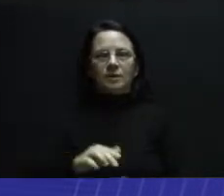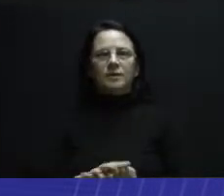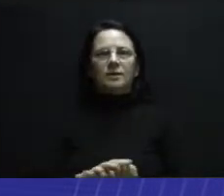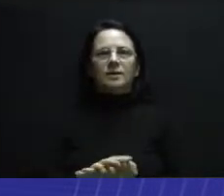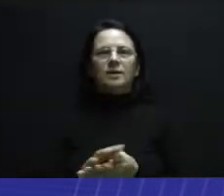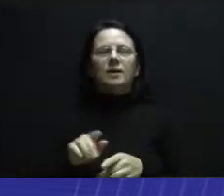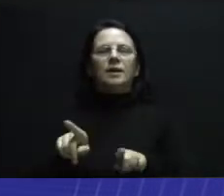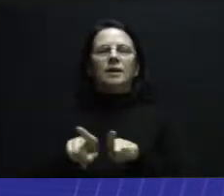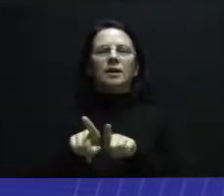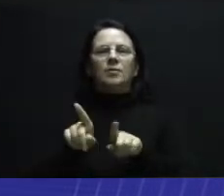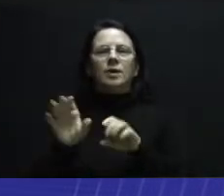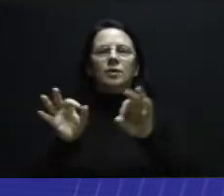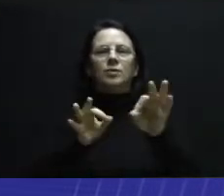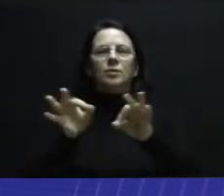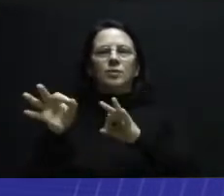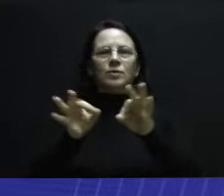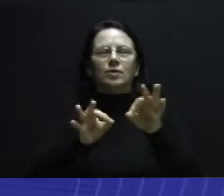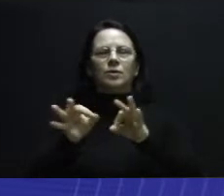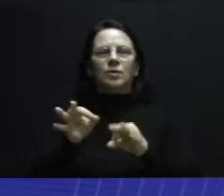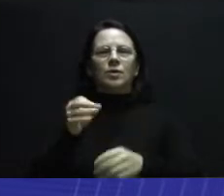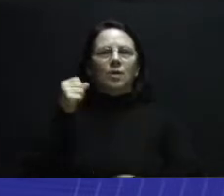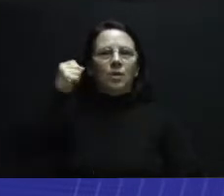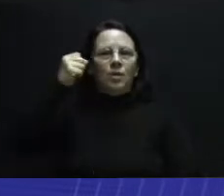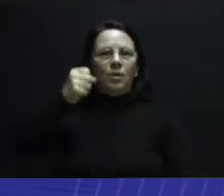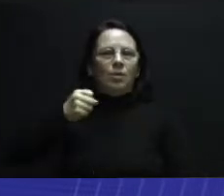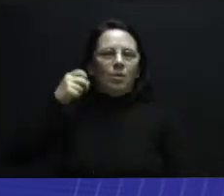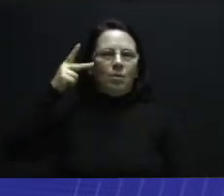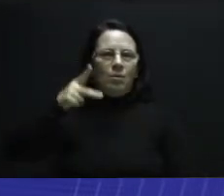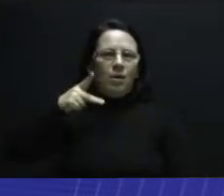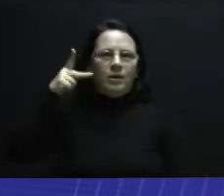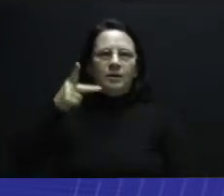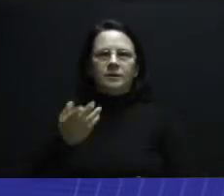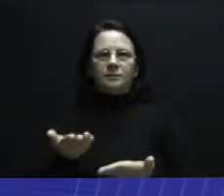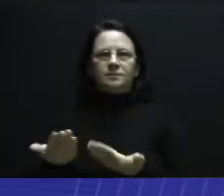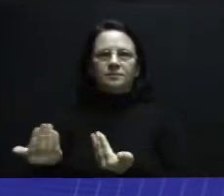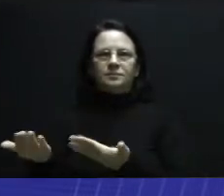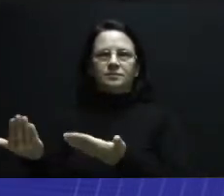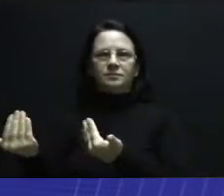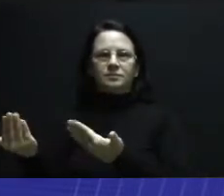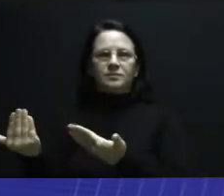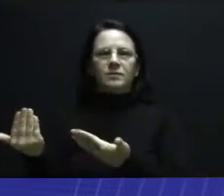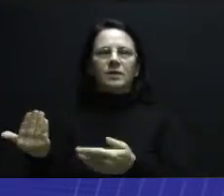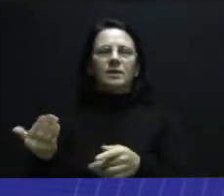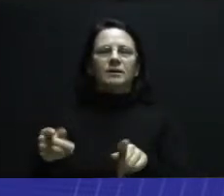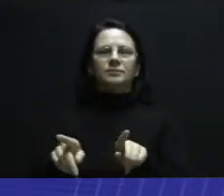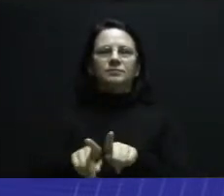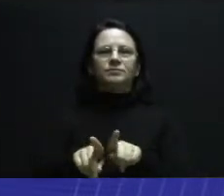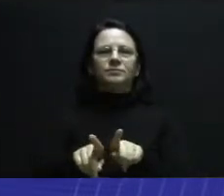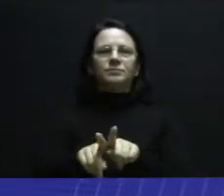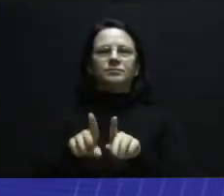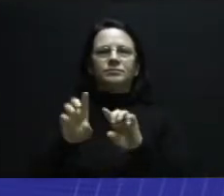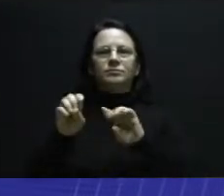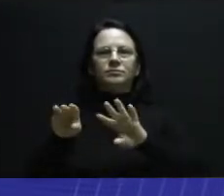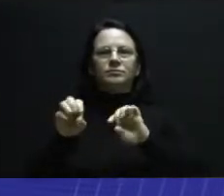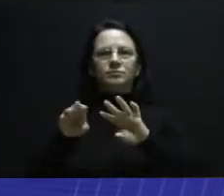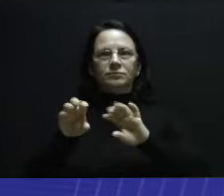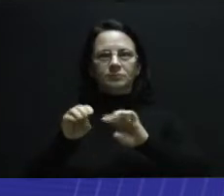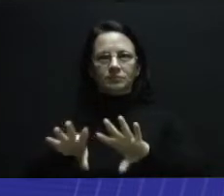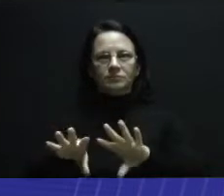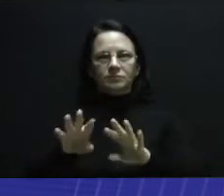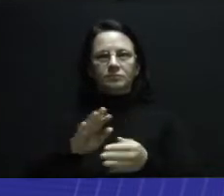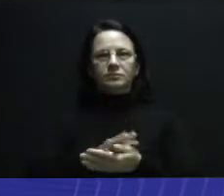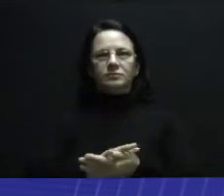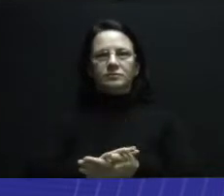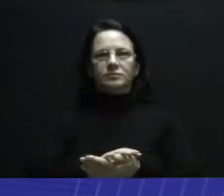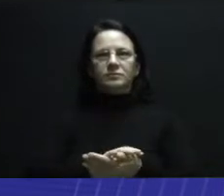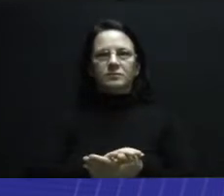equipe nacional da Pastoral Juvenil e exerceu o cargo de inspetor provincial.